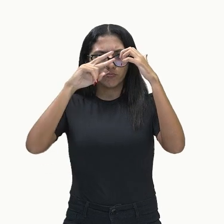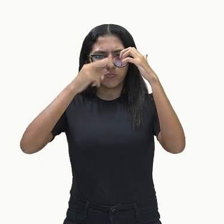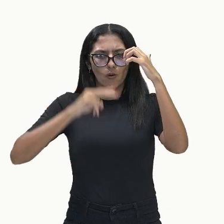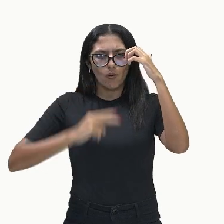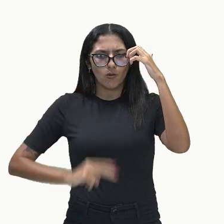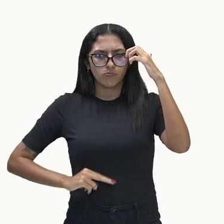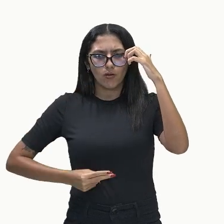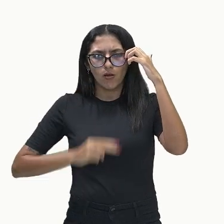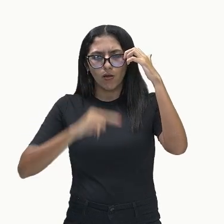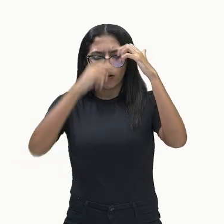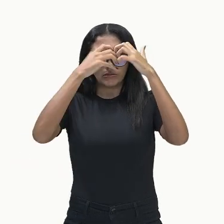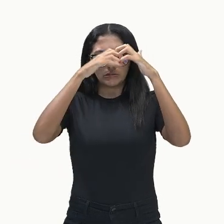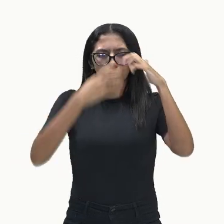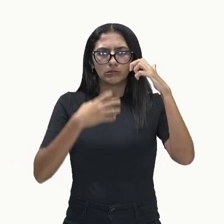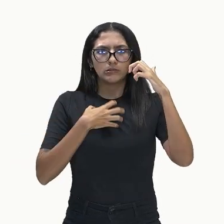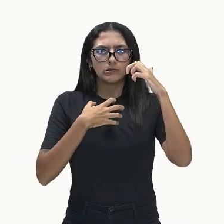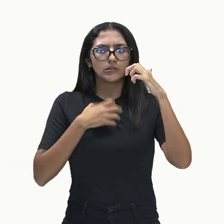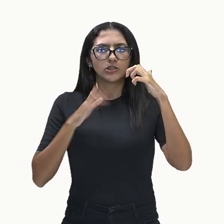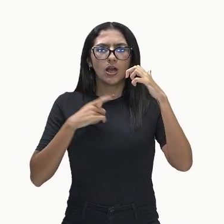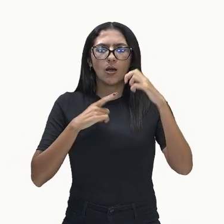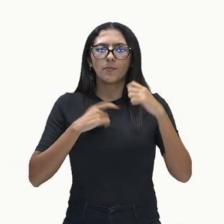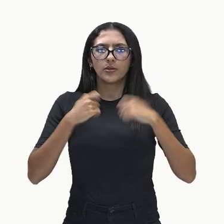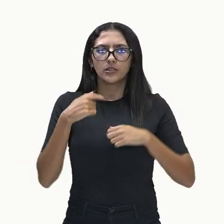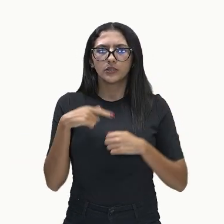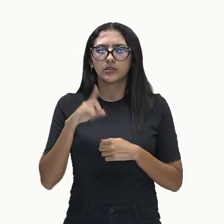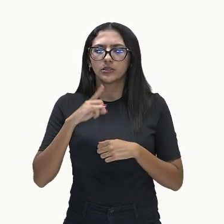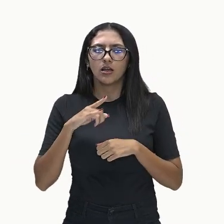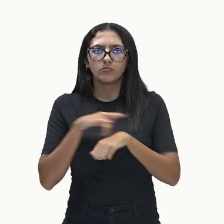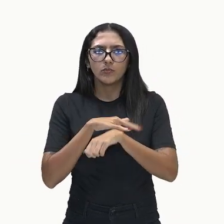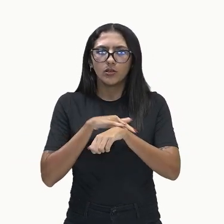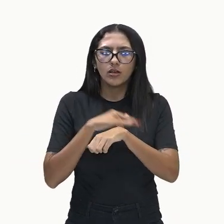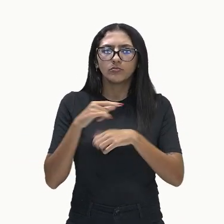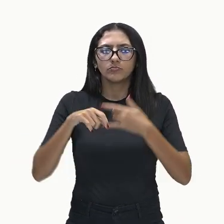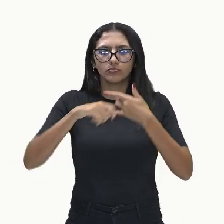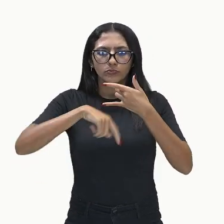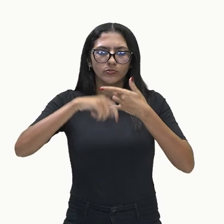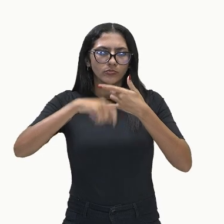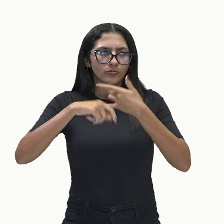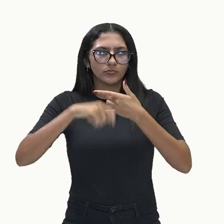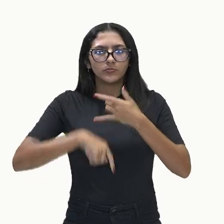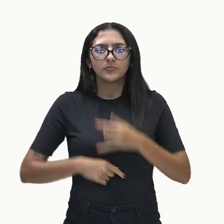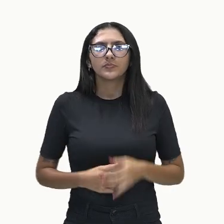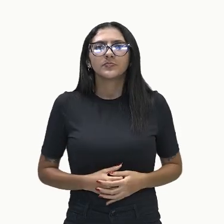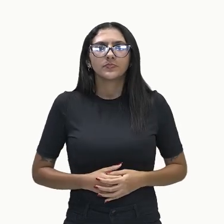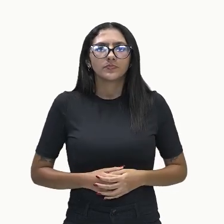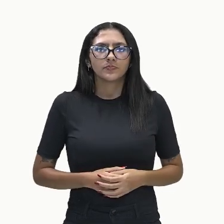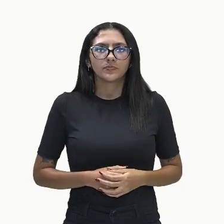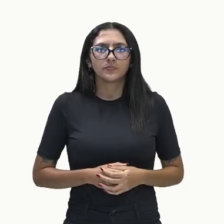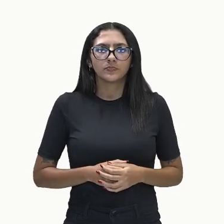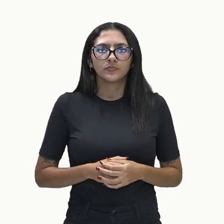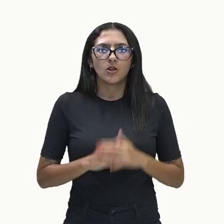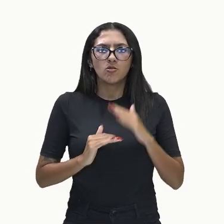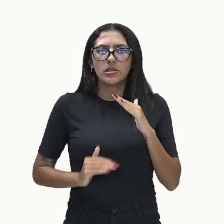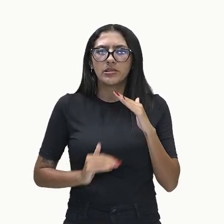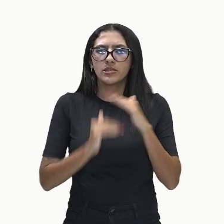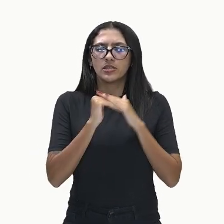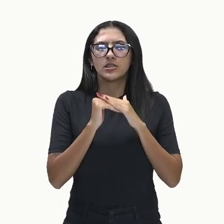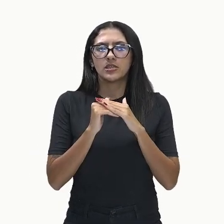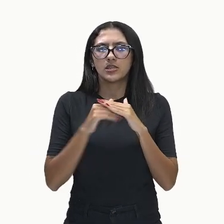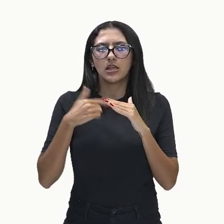que você precisa já eliminar essa urina. O máximo que a gente